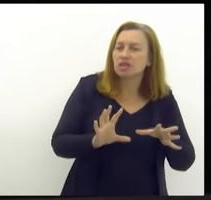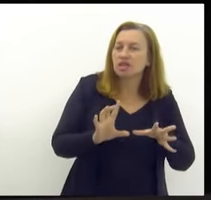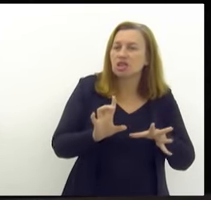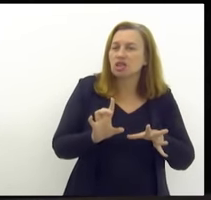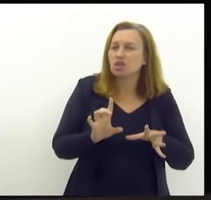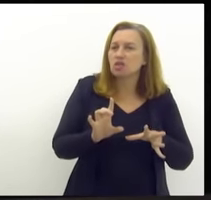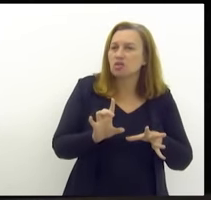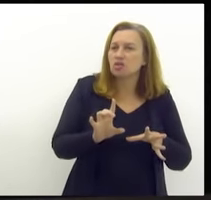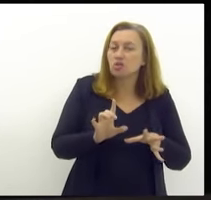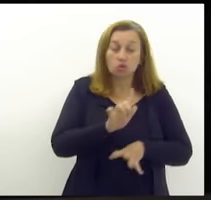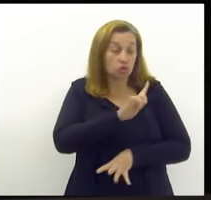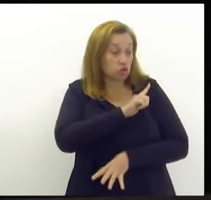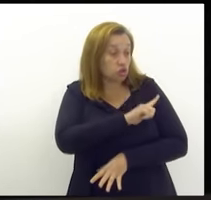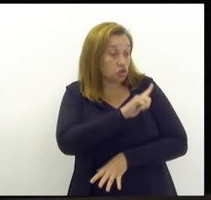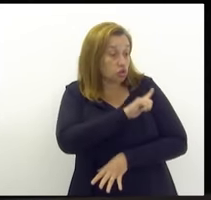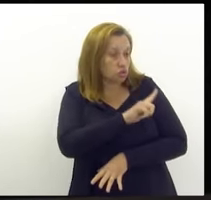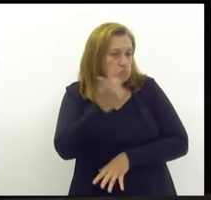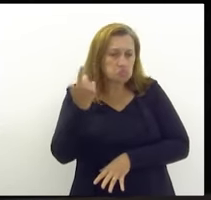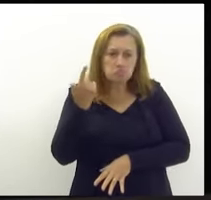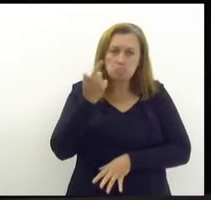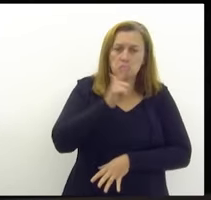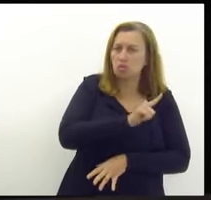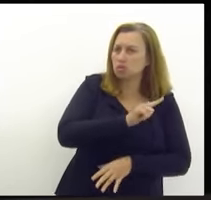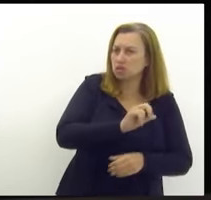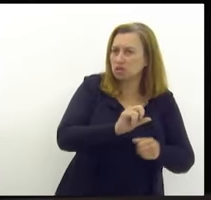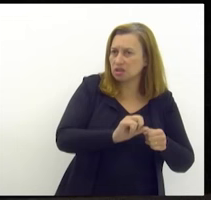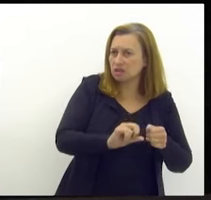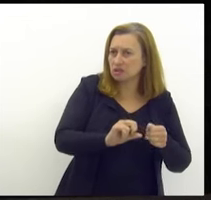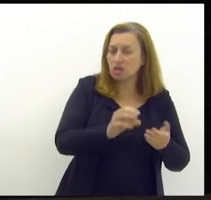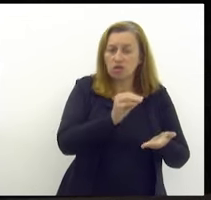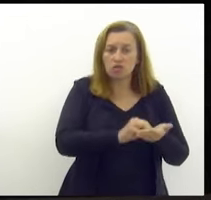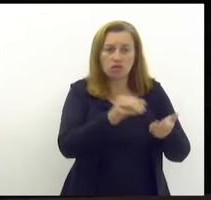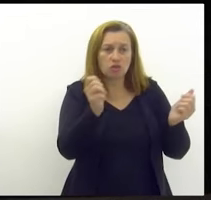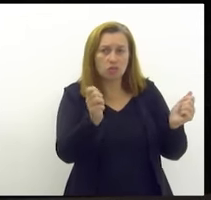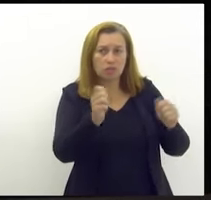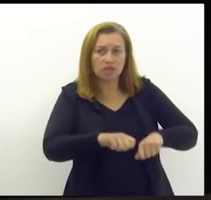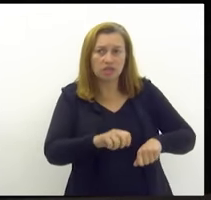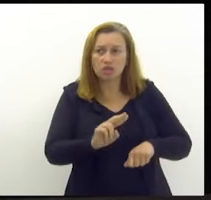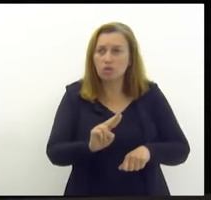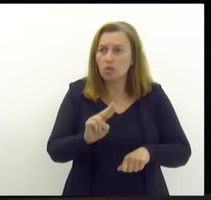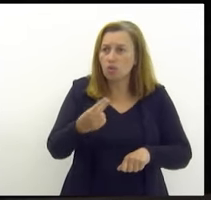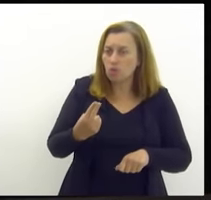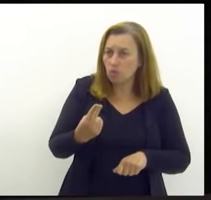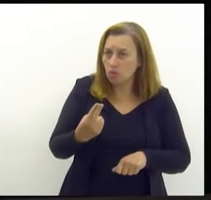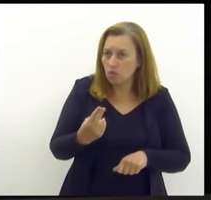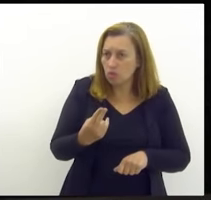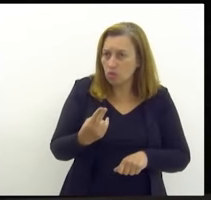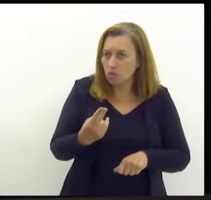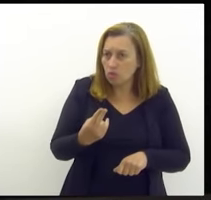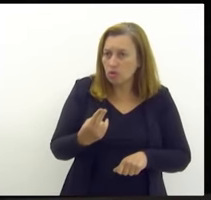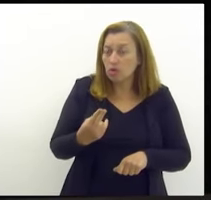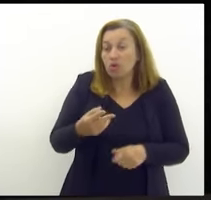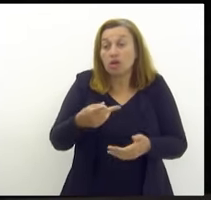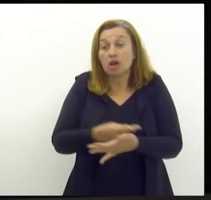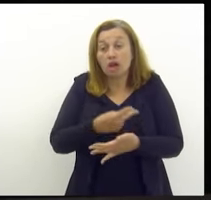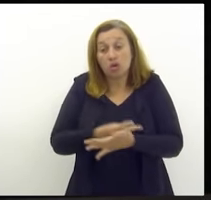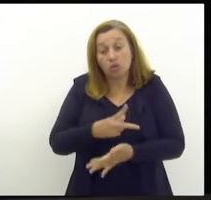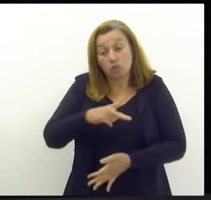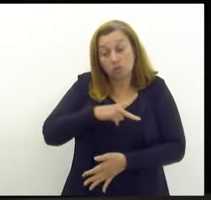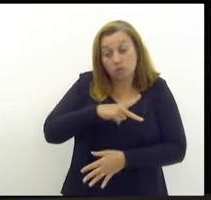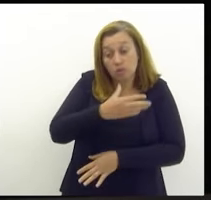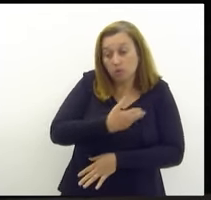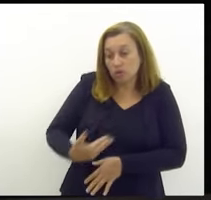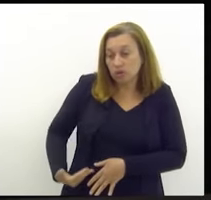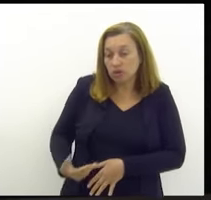que o gestor não conseguiu fazer ou por incompetência ou por inércia do próprio governo para não